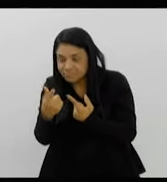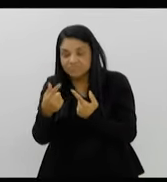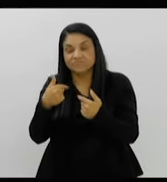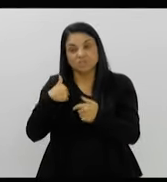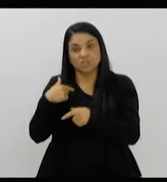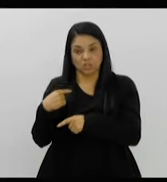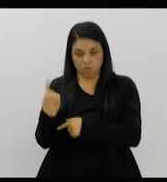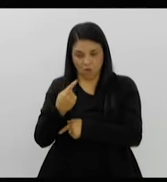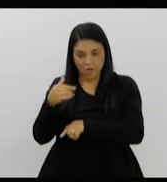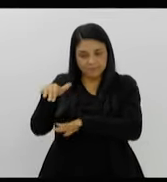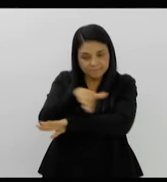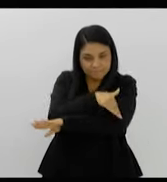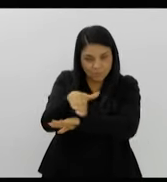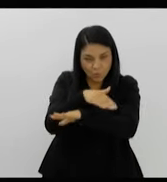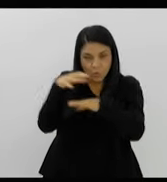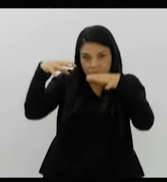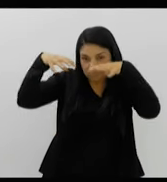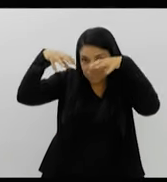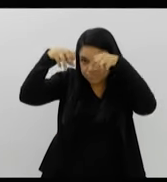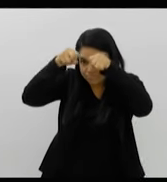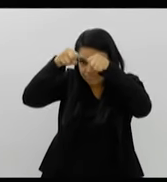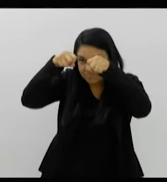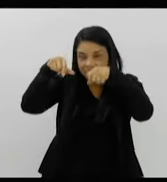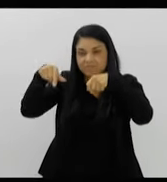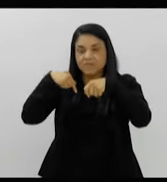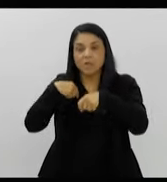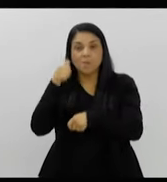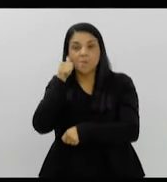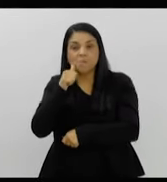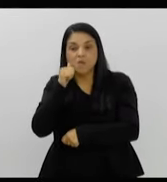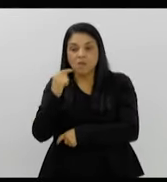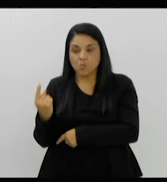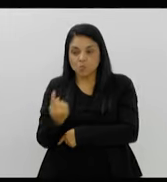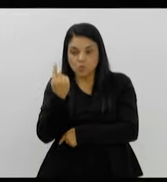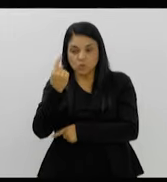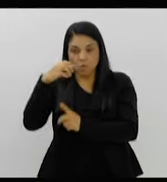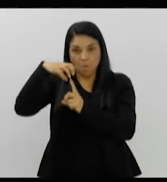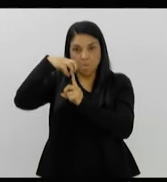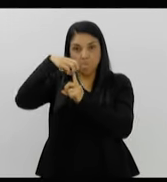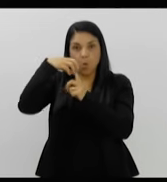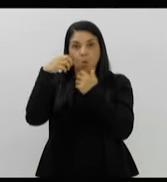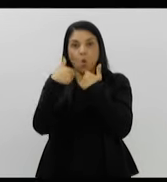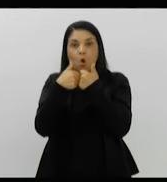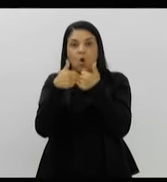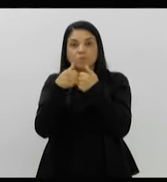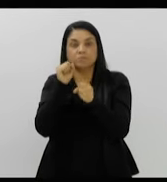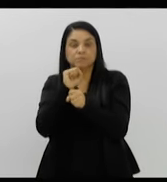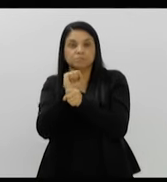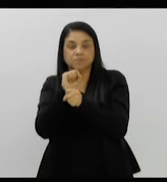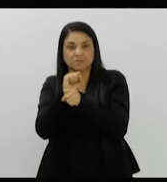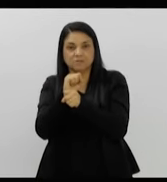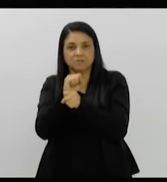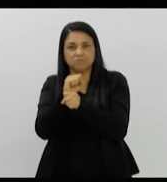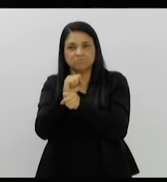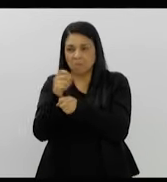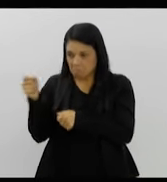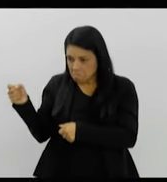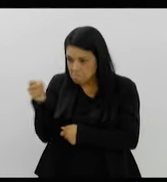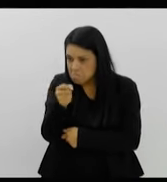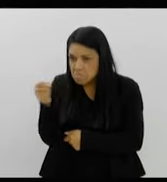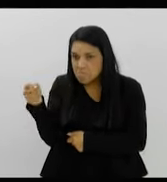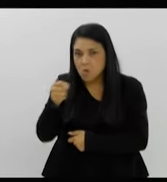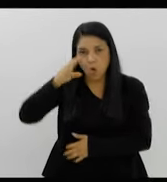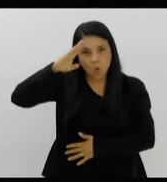escuras e às vezes nos deparamos com mulheres sozinhas no ponto põe a guarda municipal para fazer